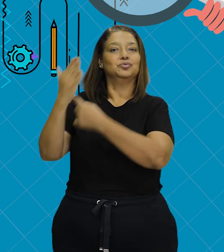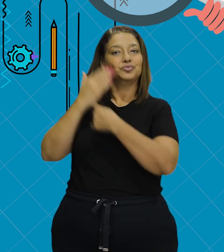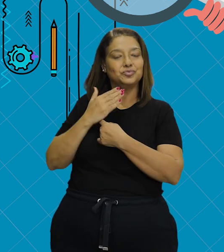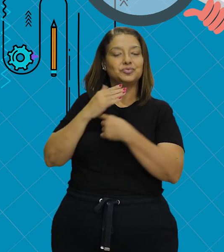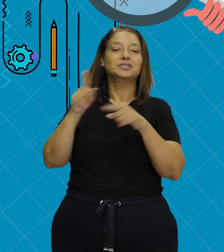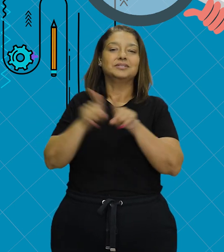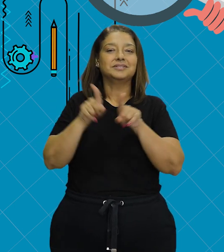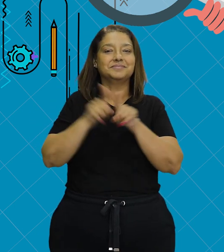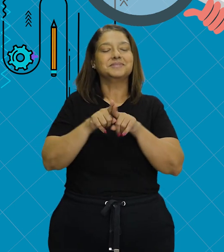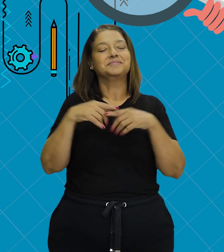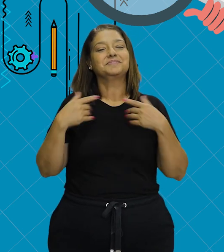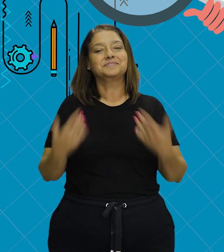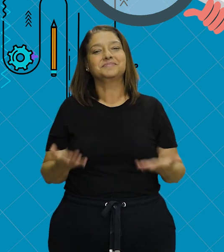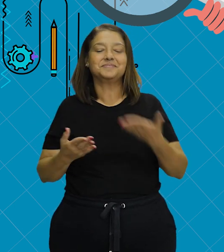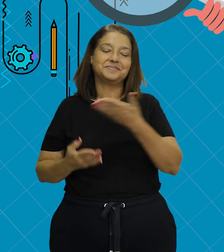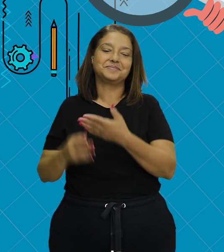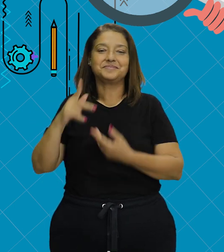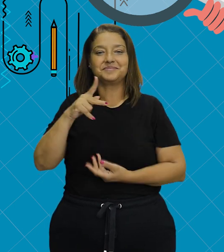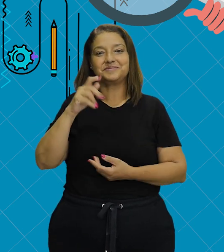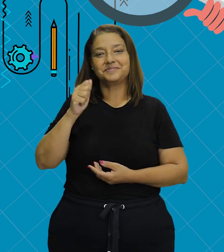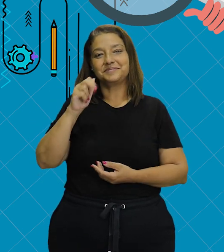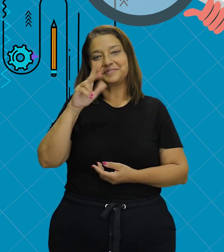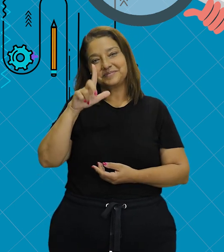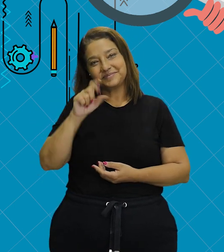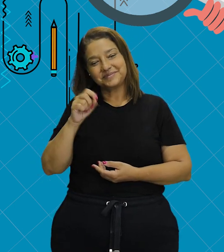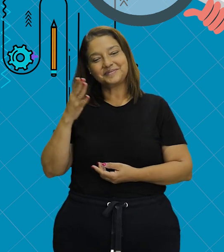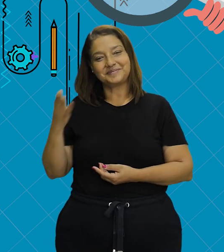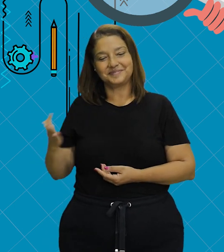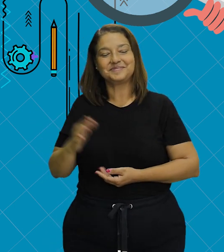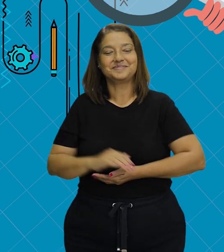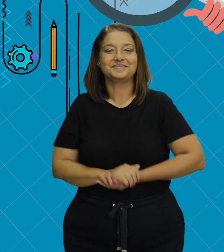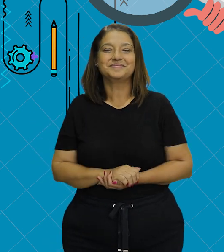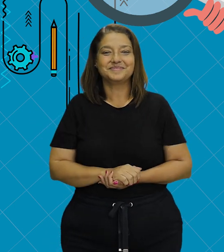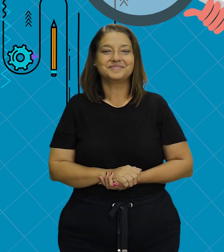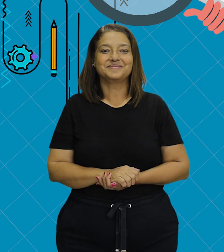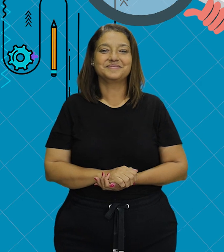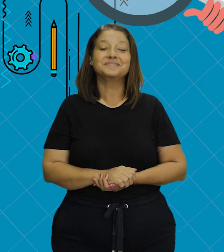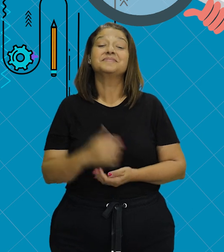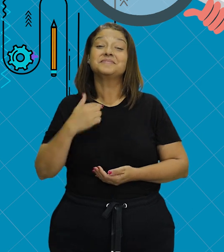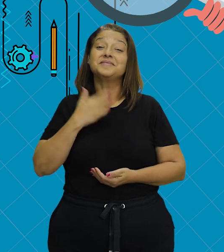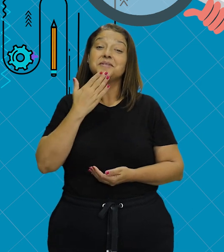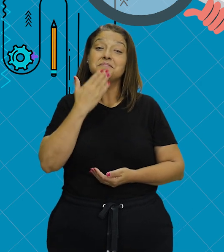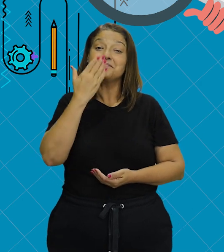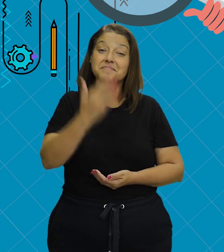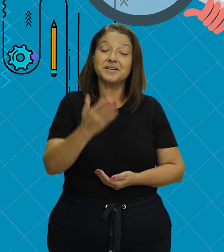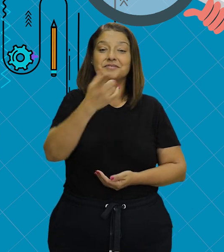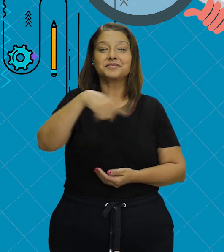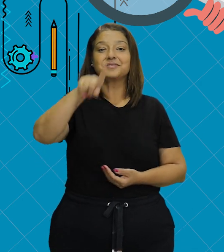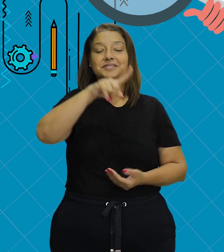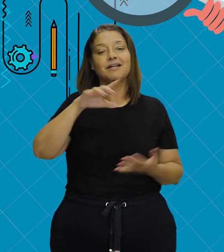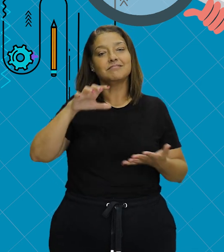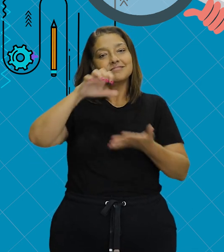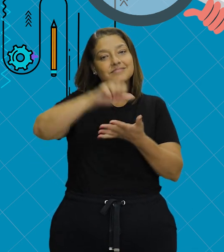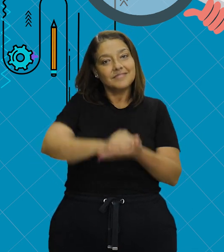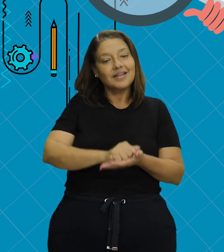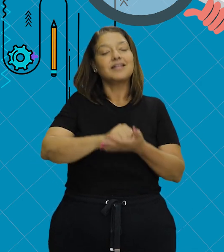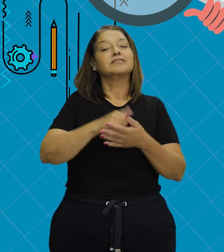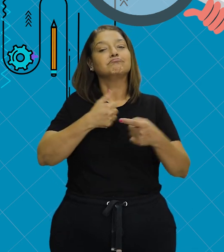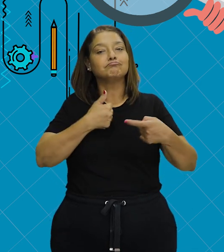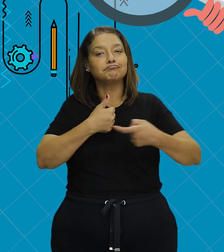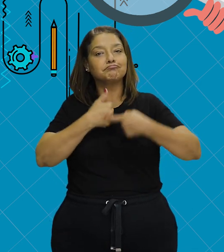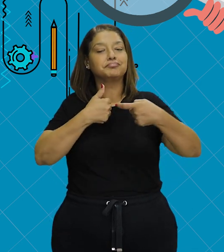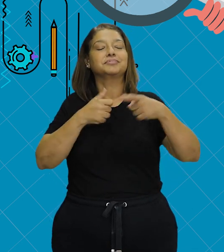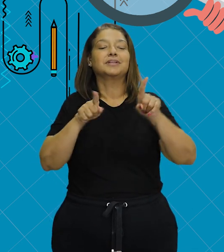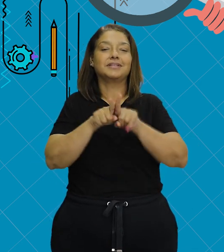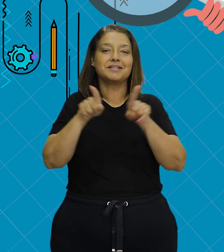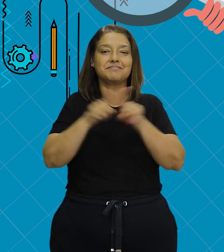e ajuda. E agradeço também o professor Paulo, do canal do YouTube Já Ilustrada. E peço que se inscrevam, curtam e assistam os